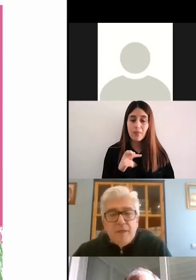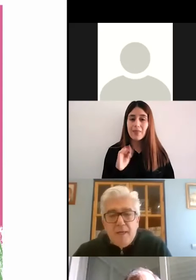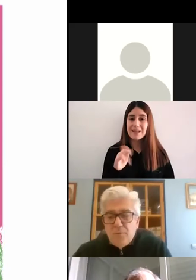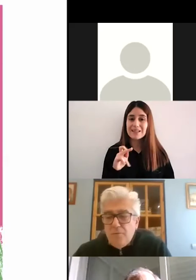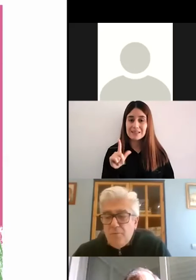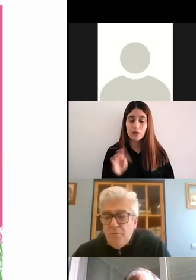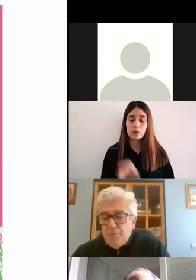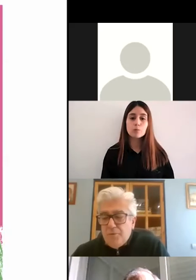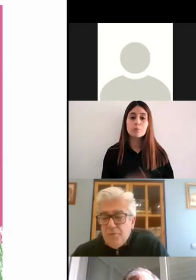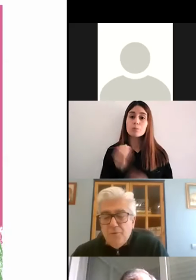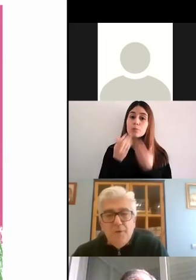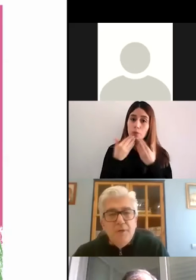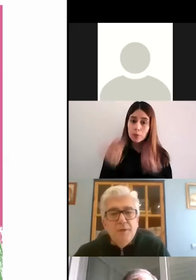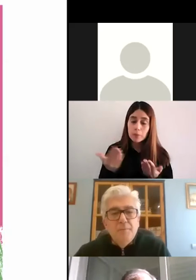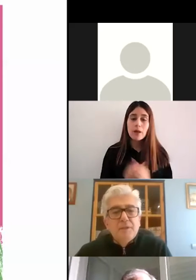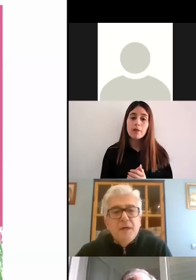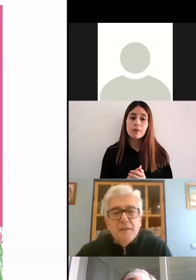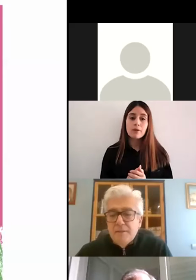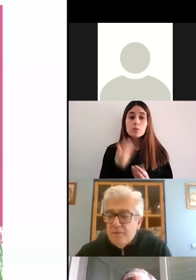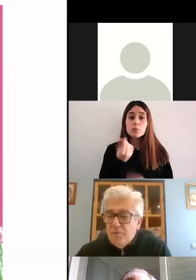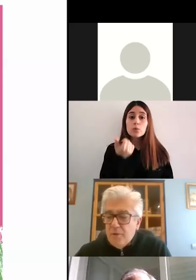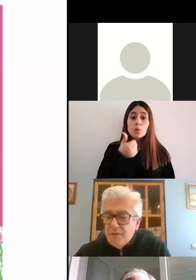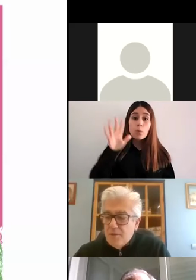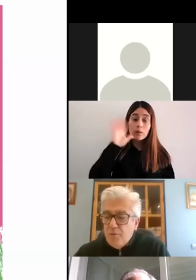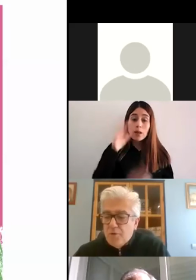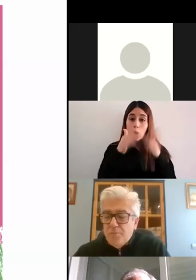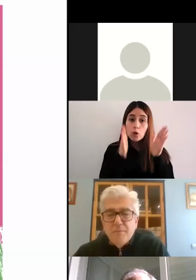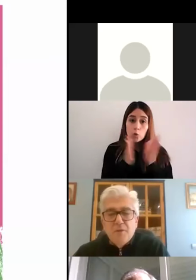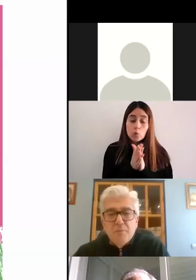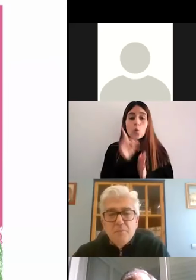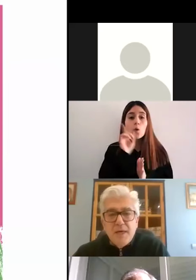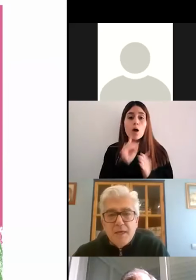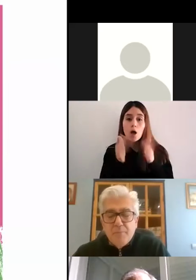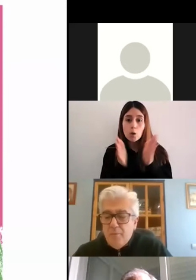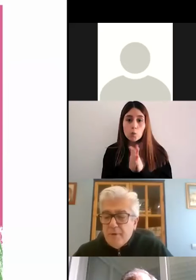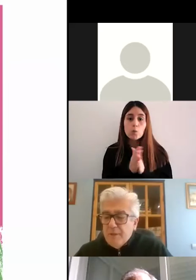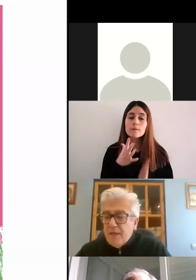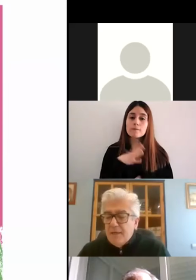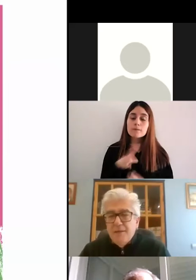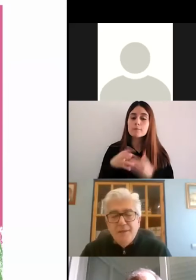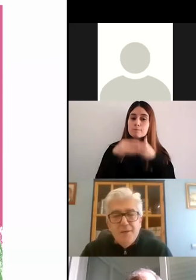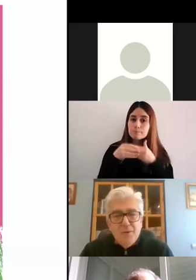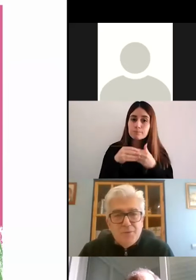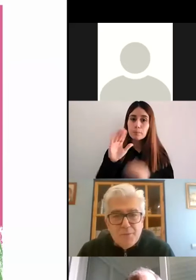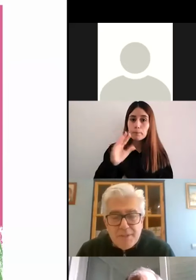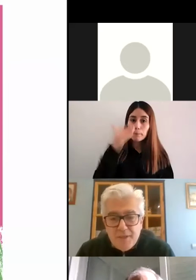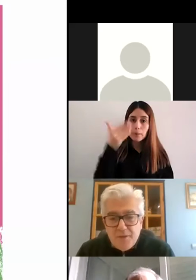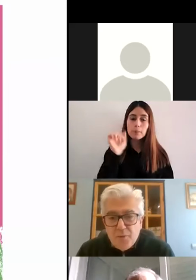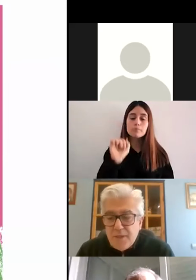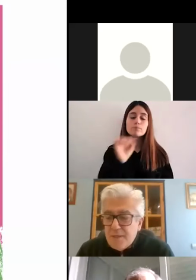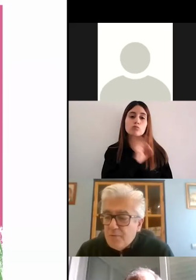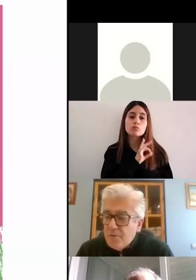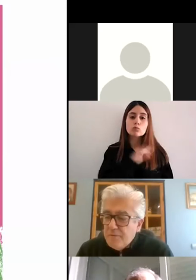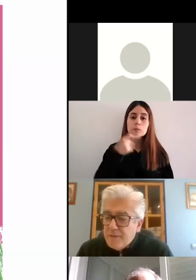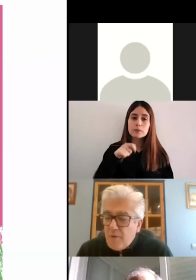Muito obrigado, muito boa tarde a todas e a todos. Permitam-me começar por cumprimentar o Sr. Presidente